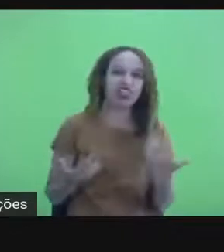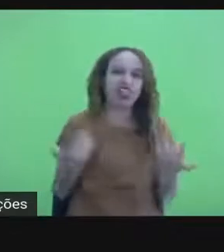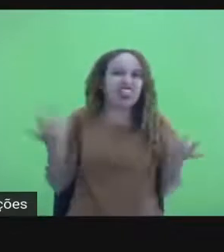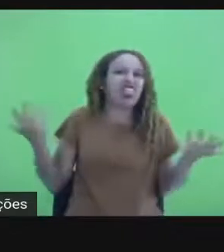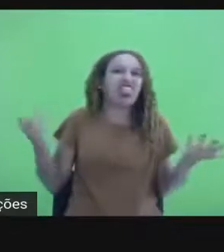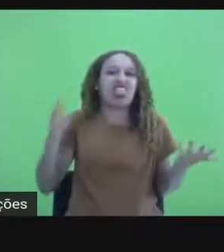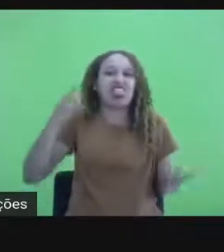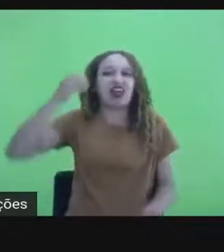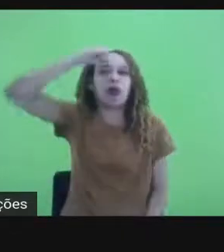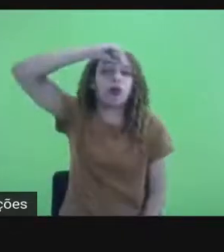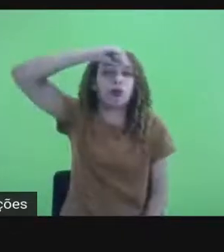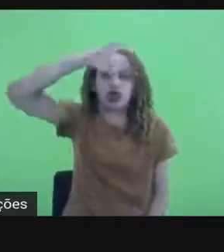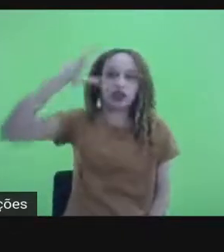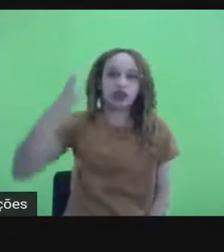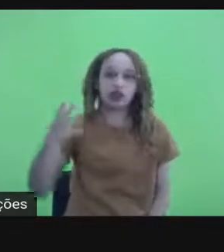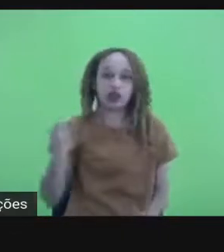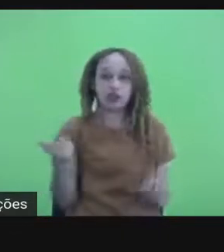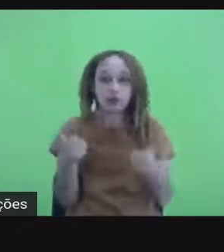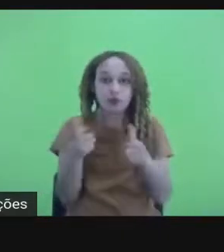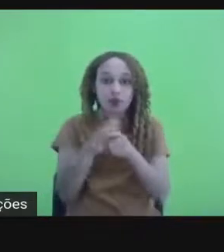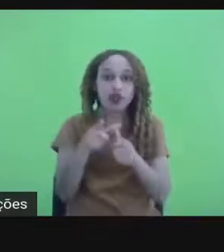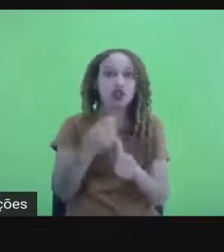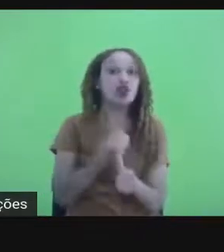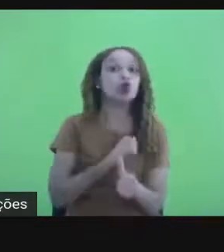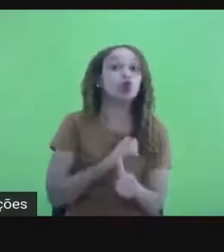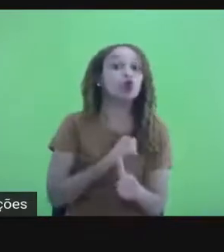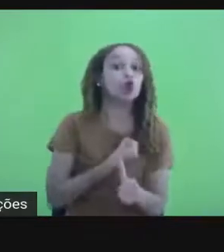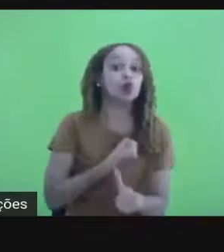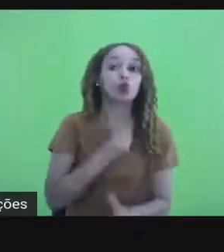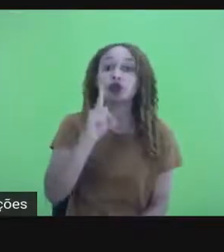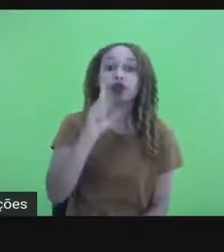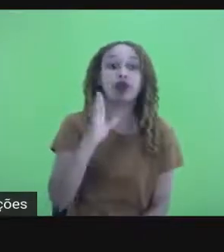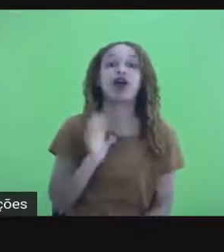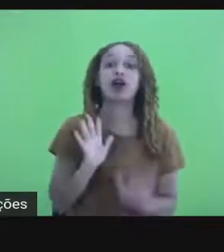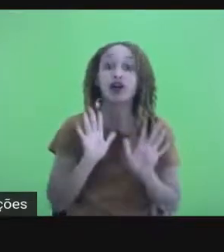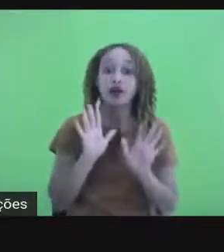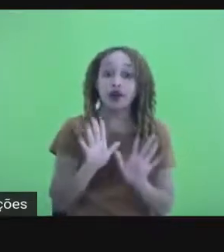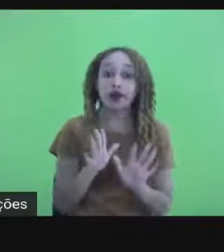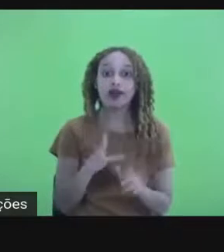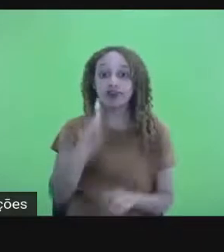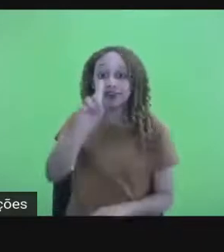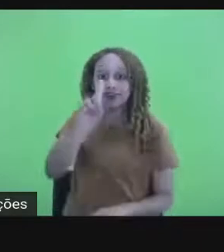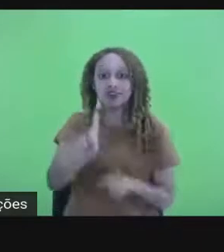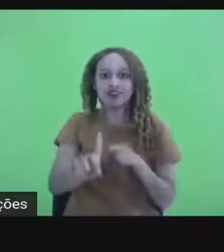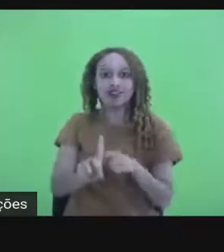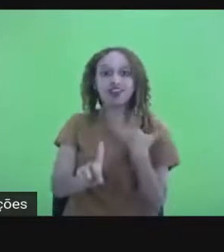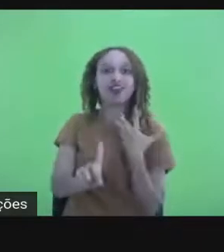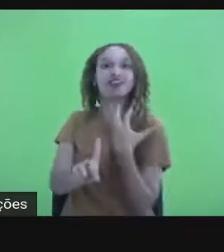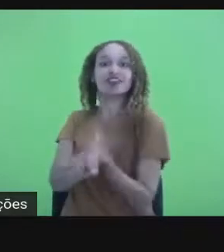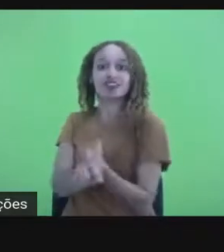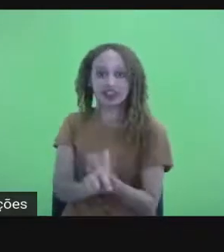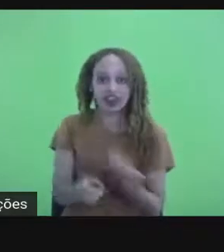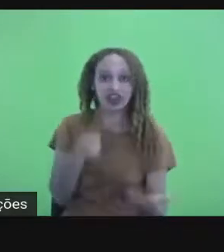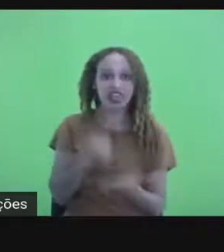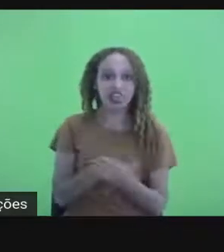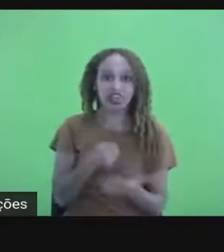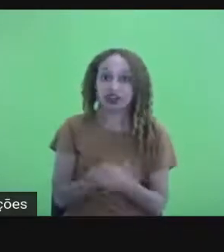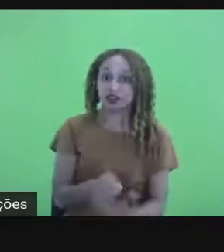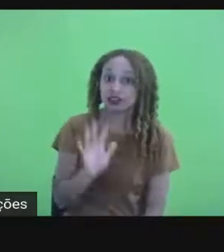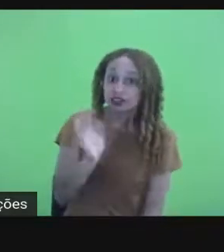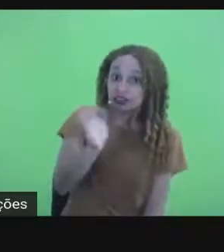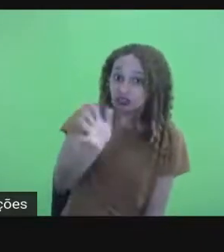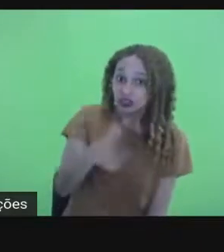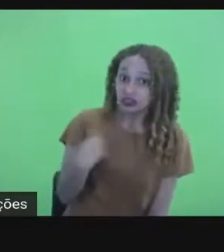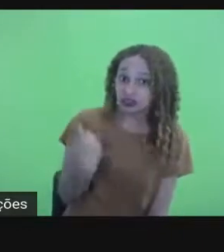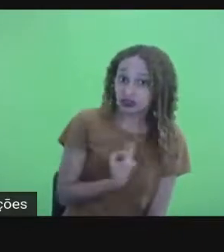não está falando de quantidade, a gente está falando de acesso a direitos que já estão garantidos de alguma forma para a